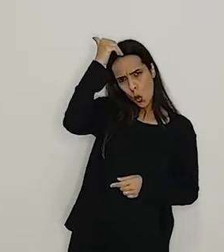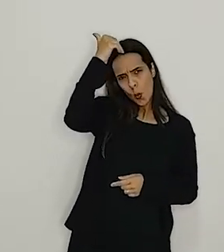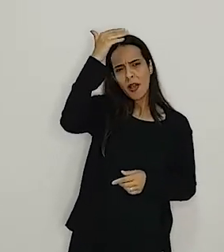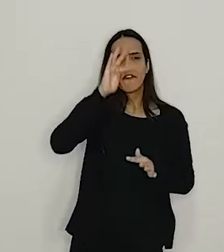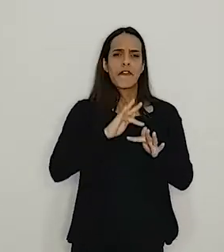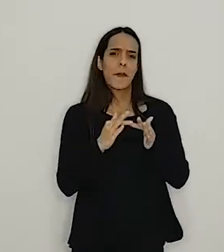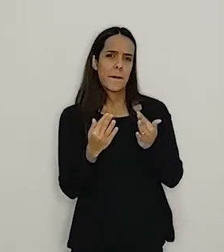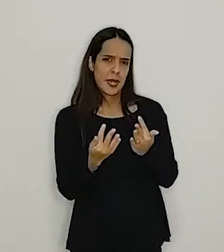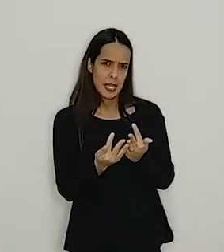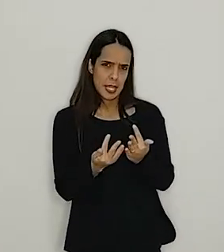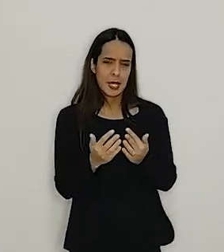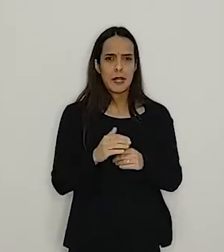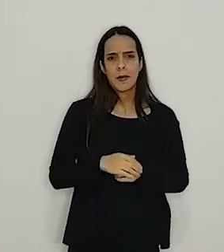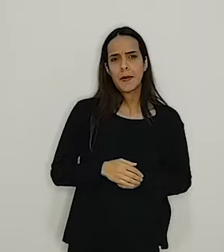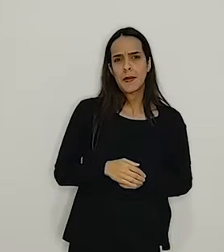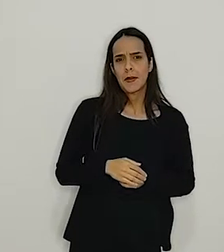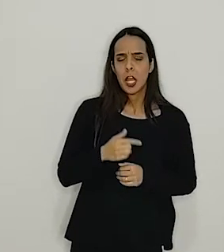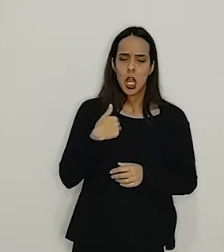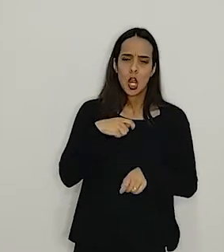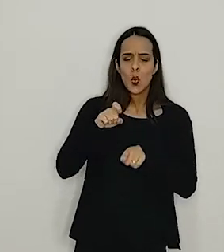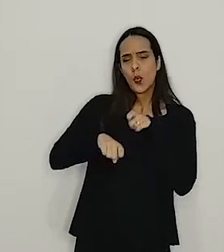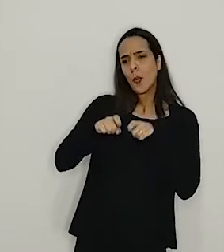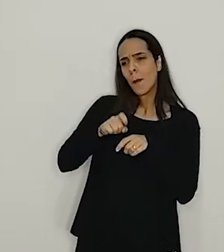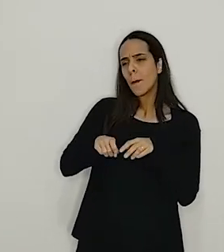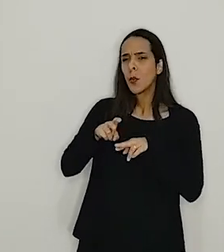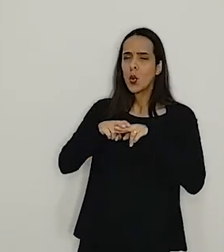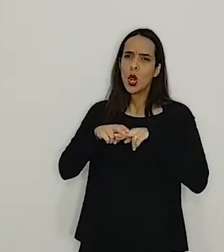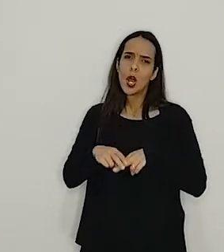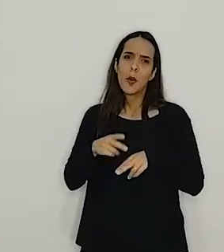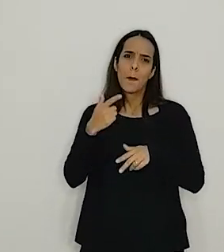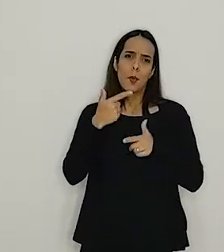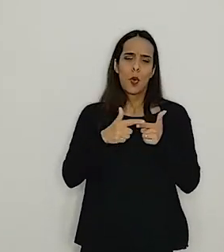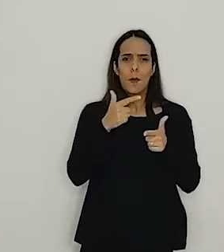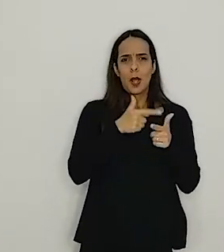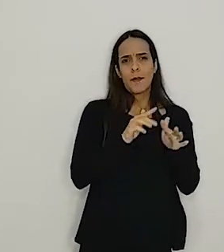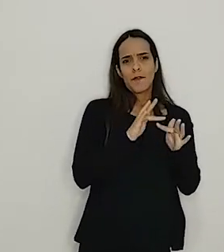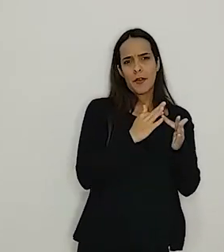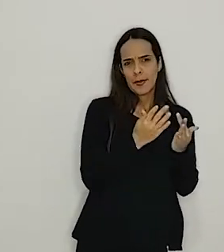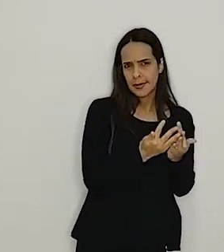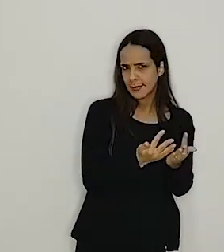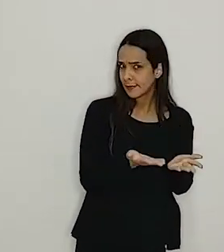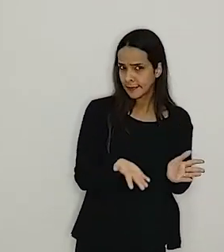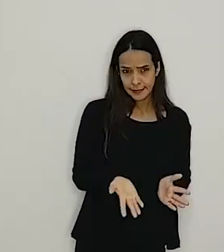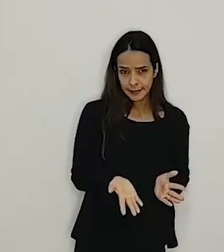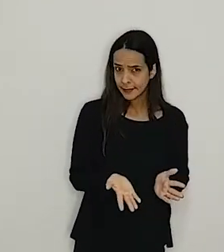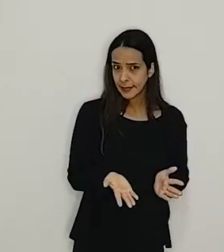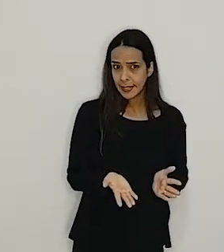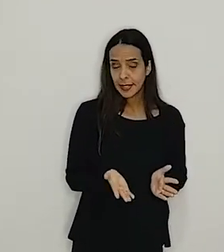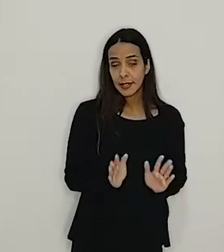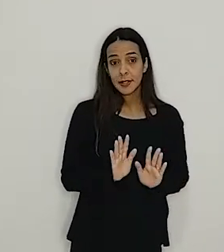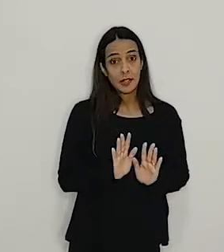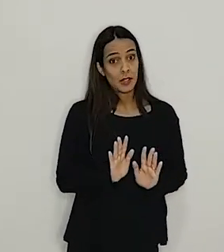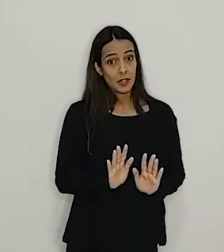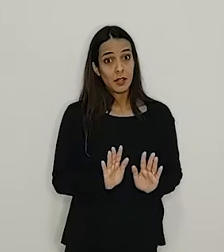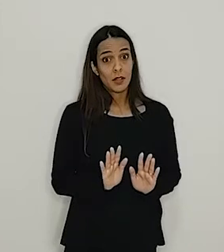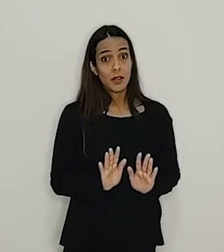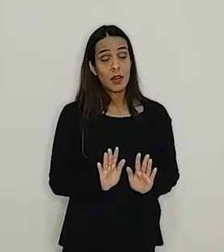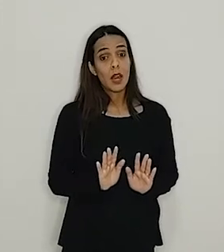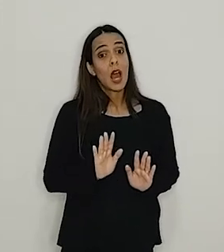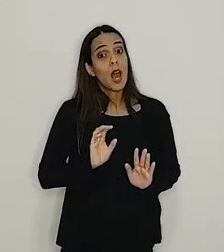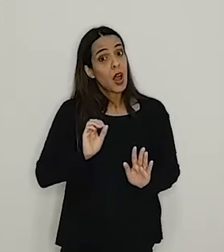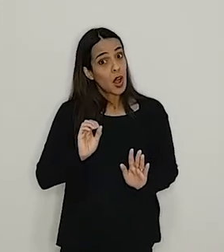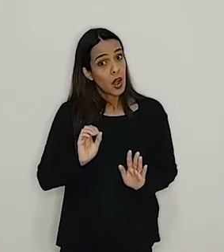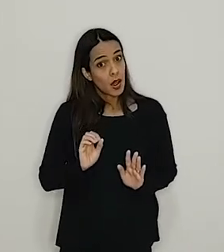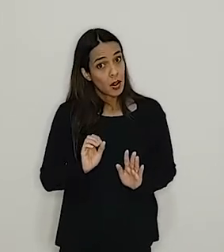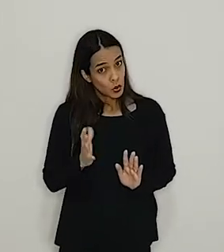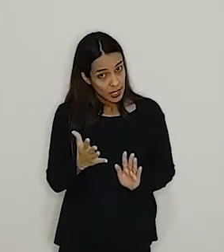culpam e responsabilizam os atos deles aqui como executores do ato por conta dessa formação, dessa construção deles. E